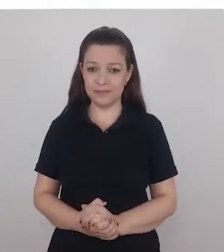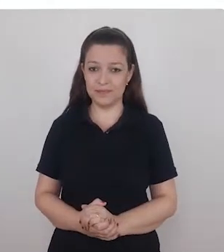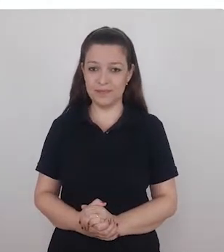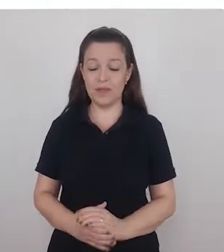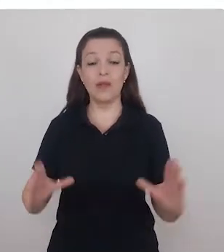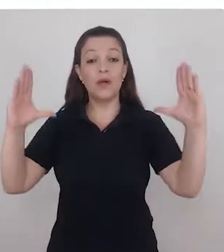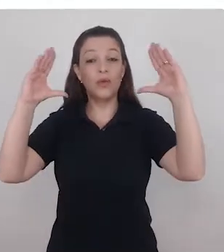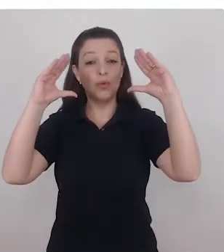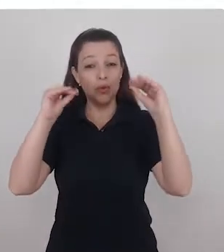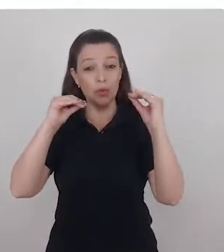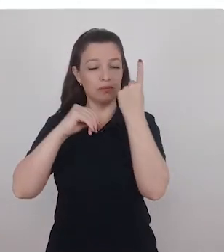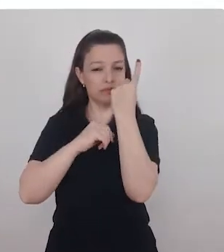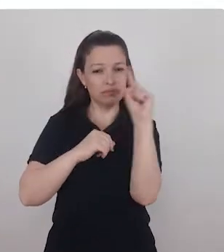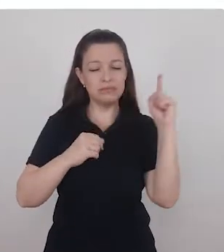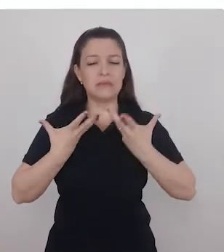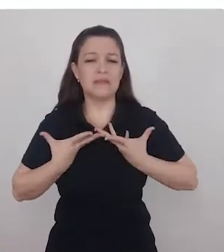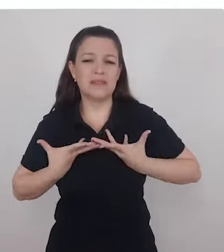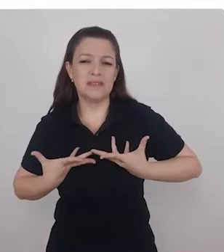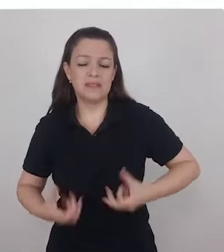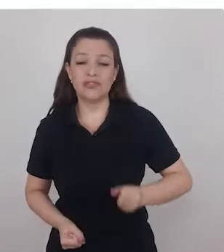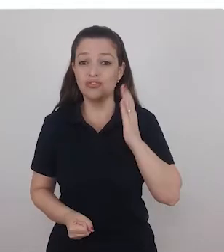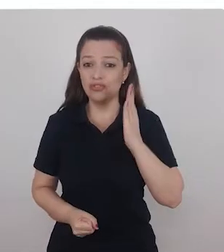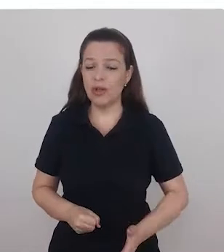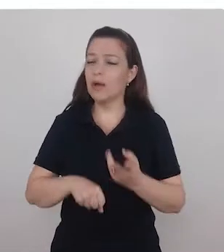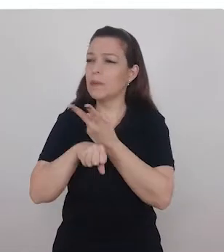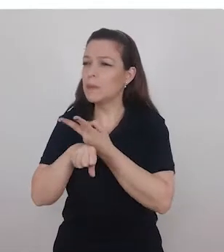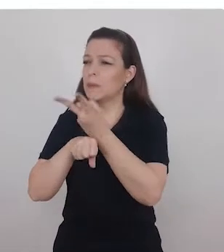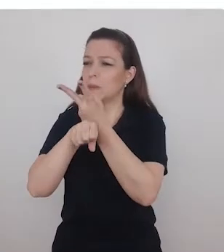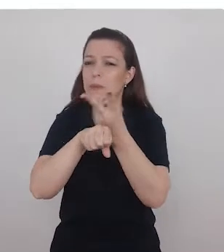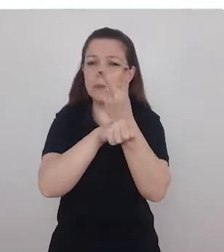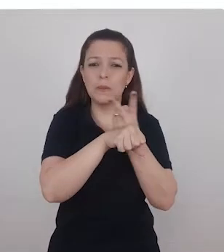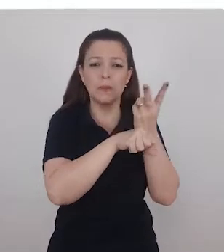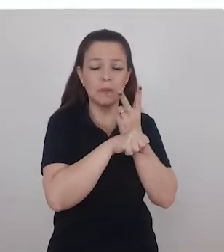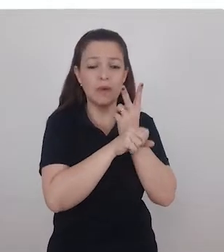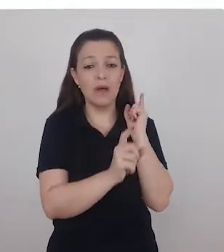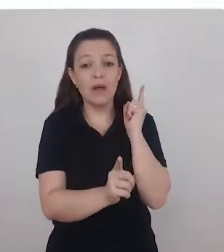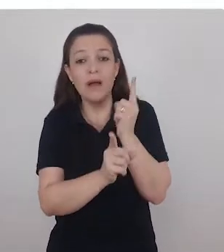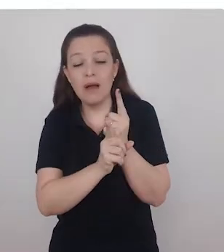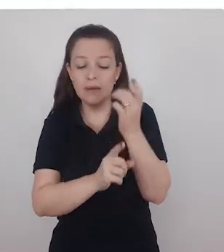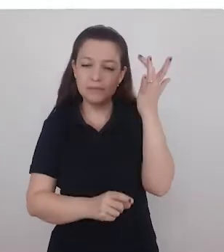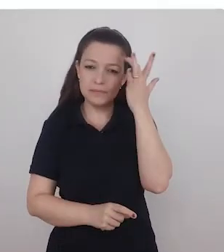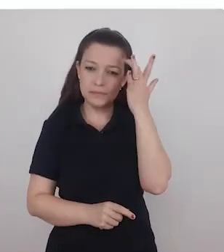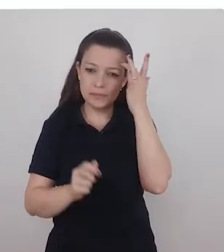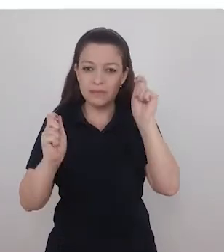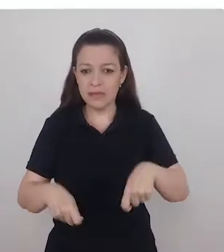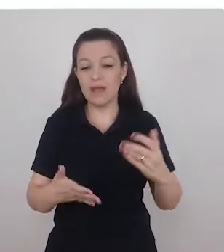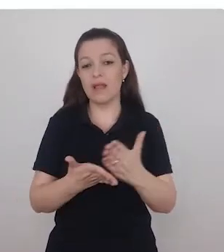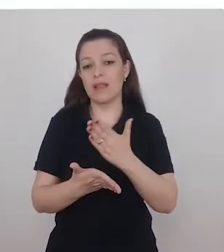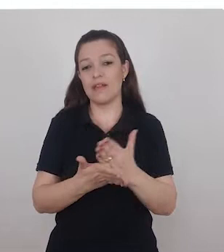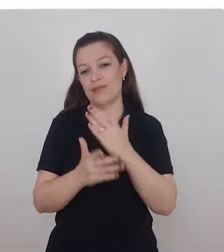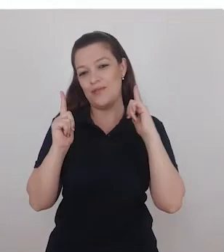No fim da noite, cansado, depois de tanta procura, o menino achou seu juízo num livro